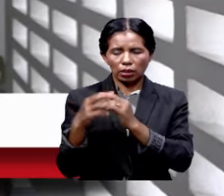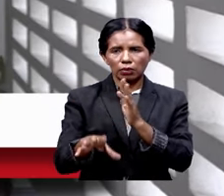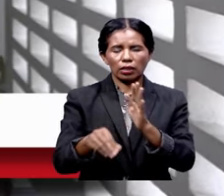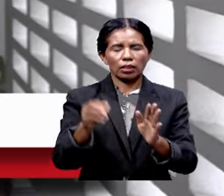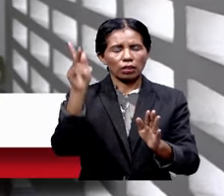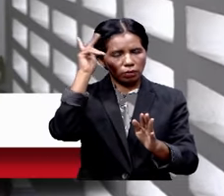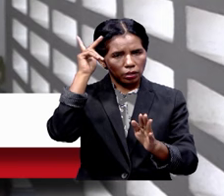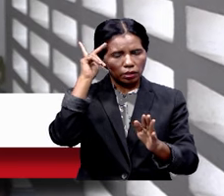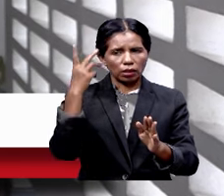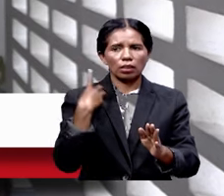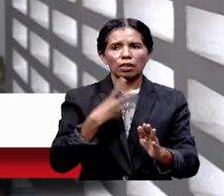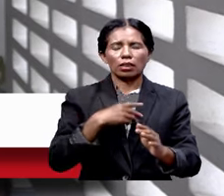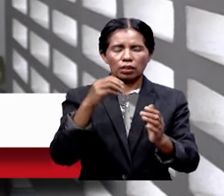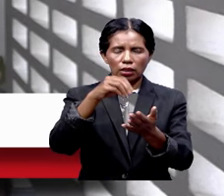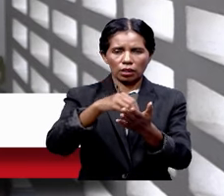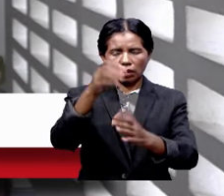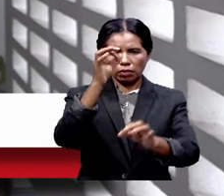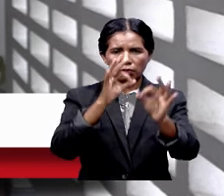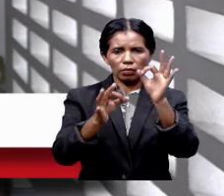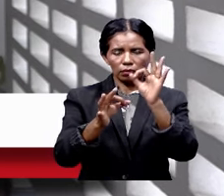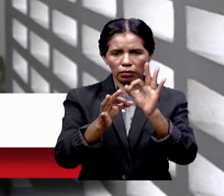conhecimento, nune, ita garante